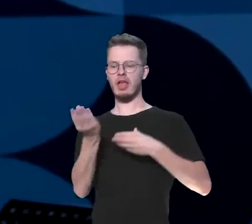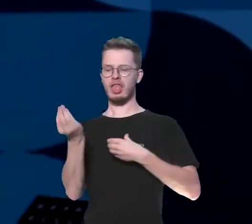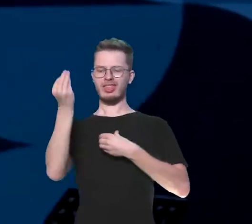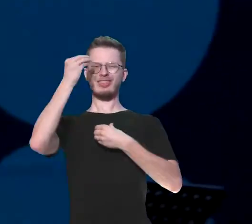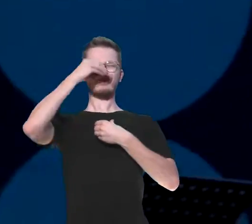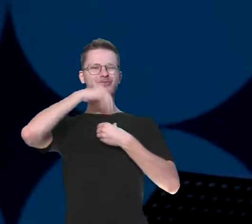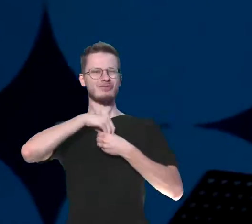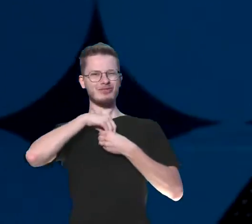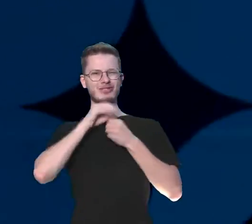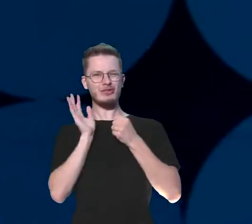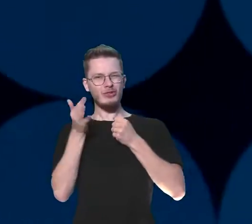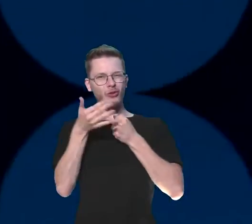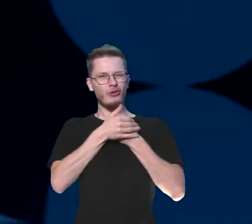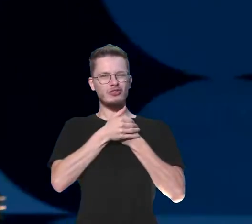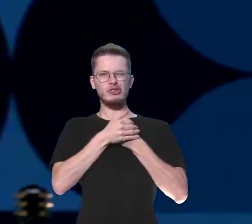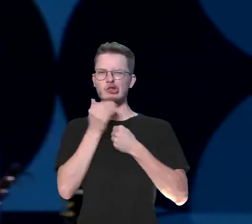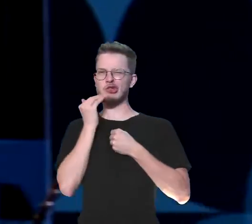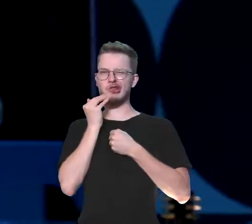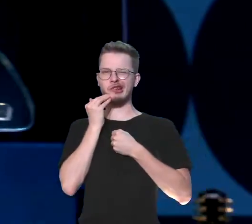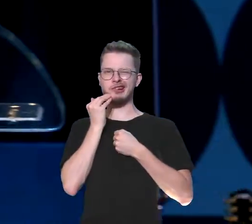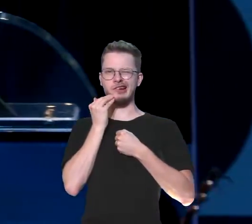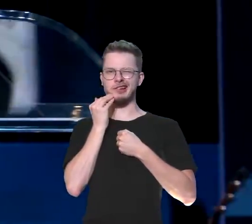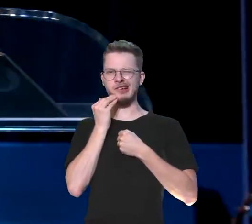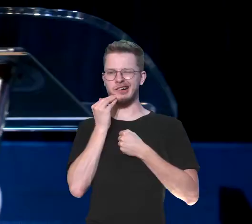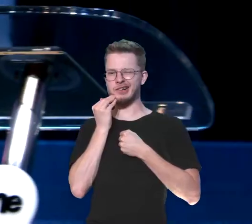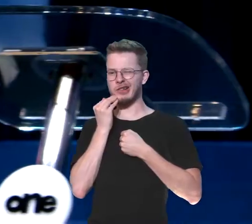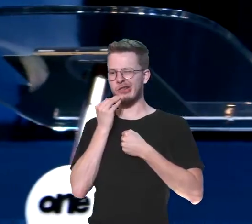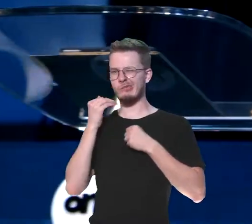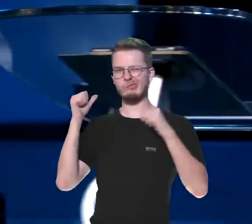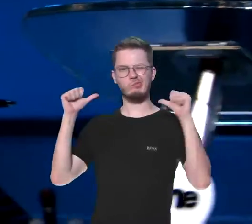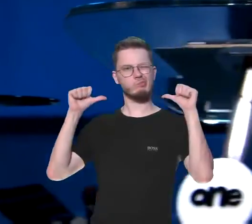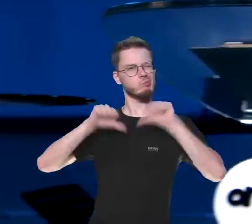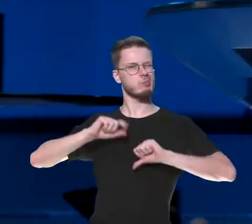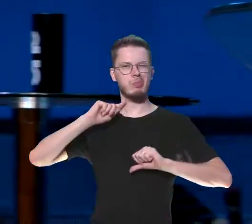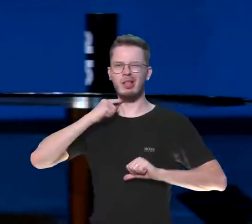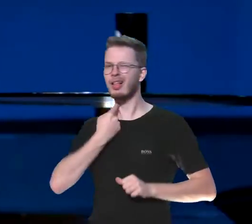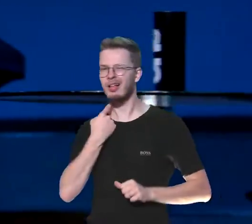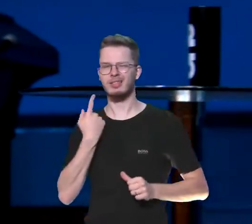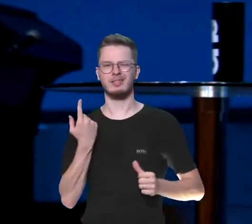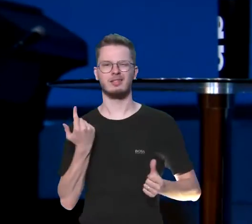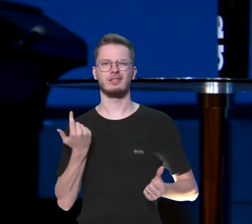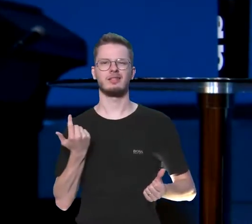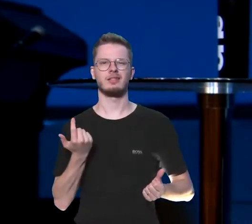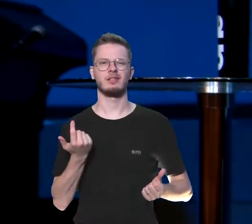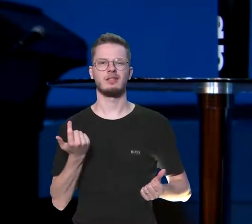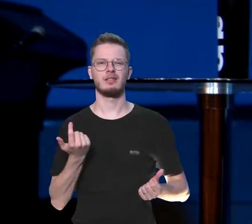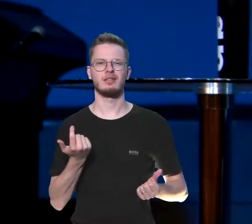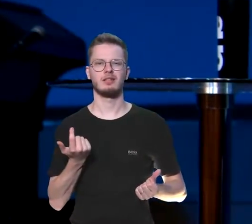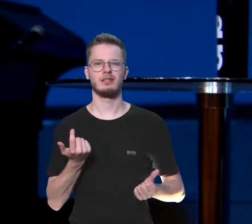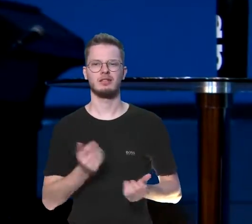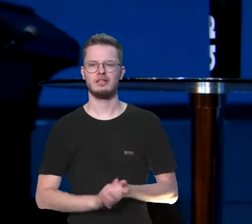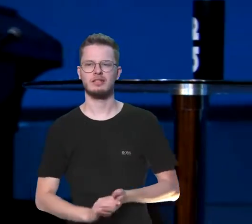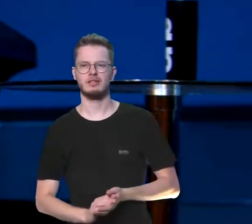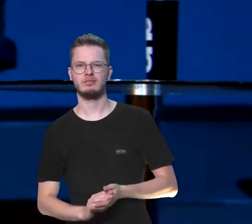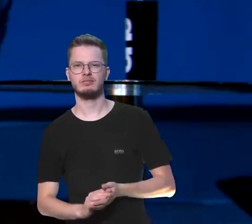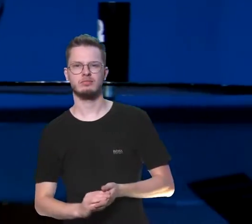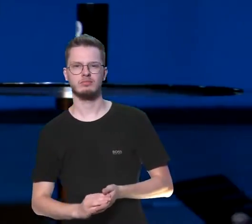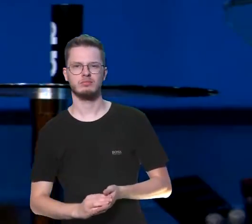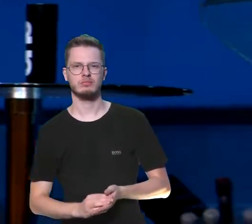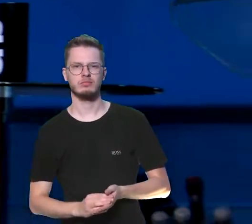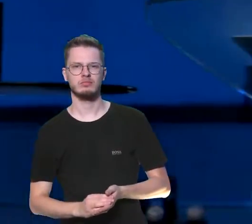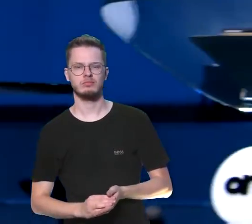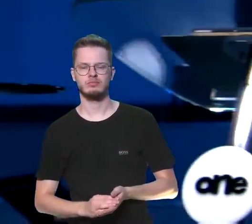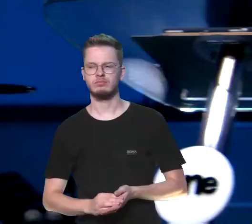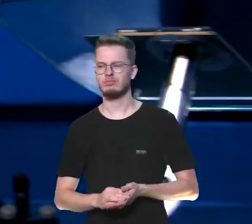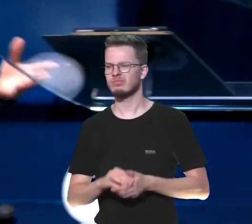eu conseguir politicamente me dar bem com aquele irmão que eu não consigo suportar, e eu ali na frente de todo mundo, na célula,